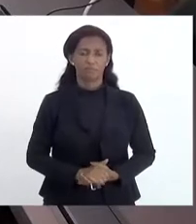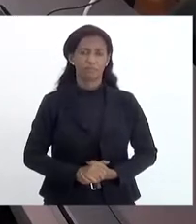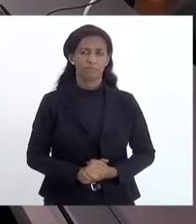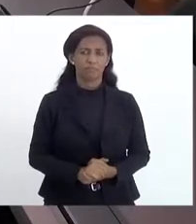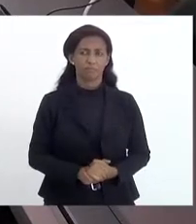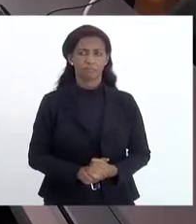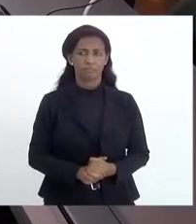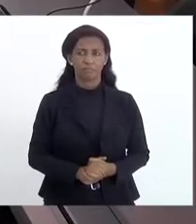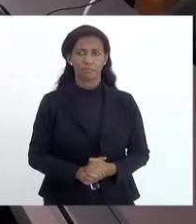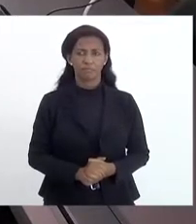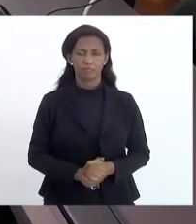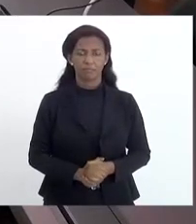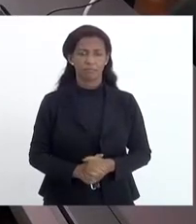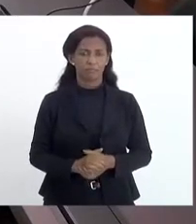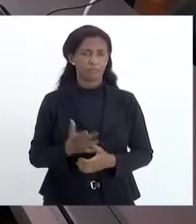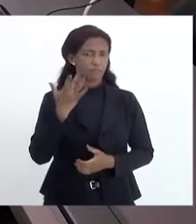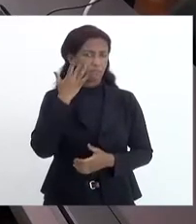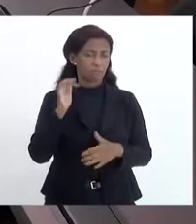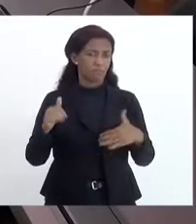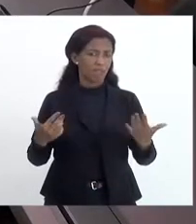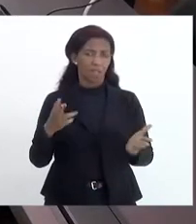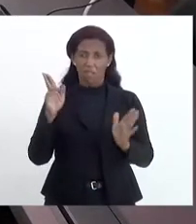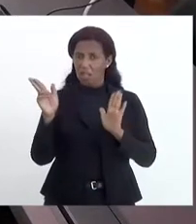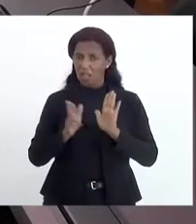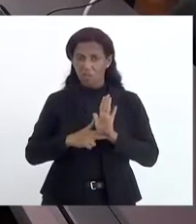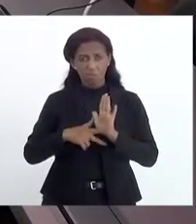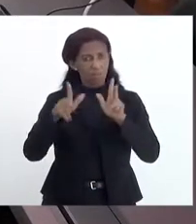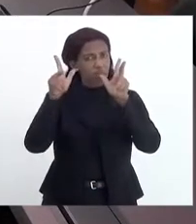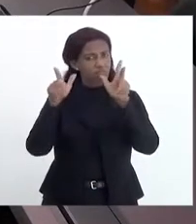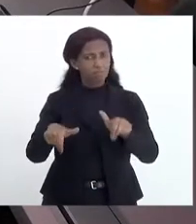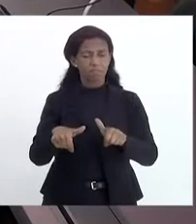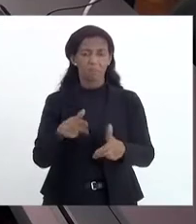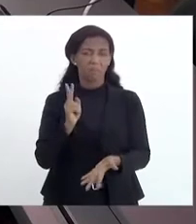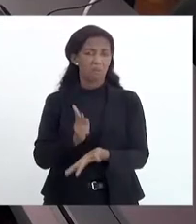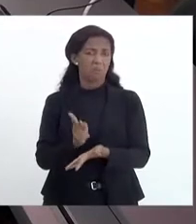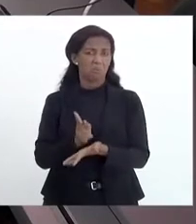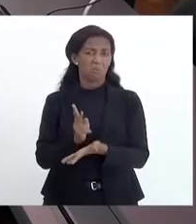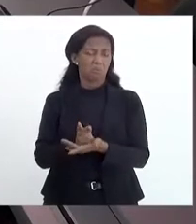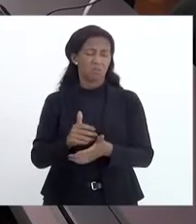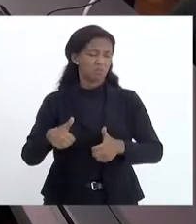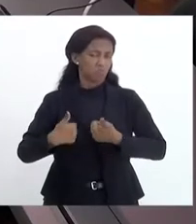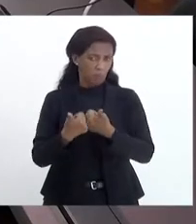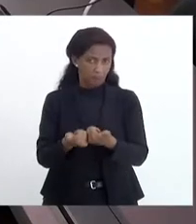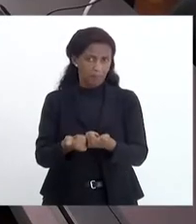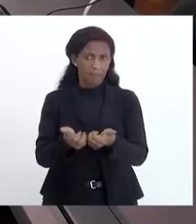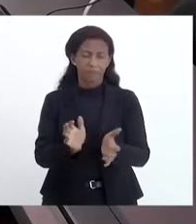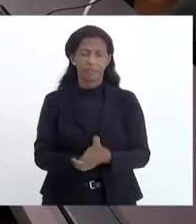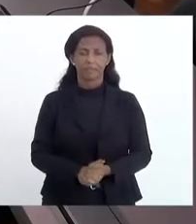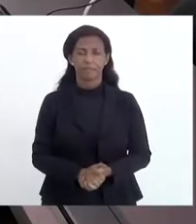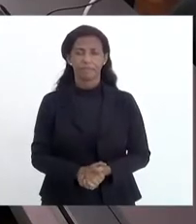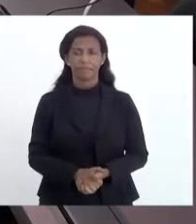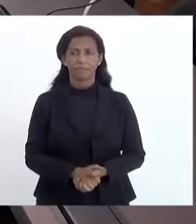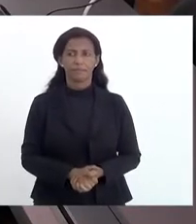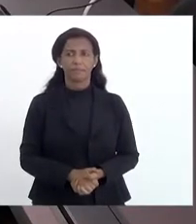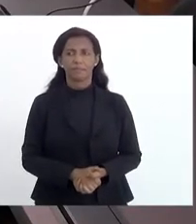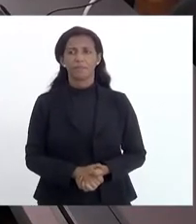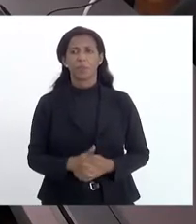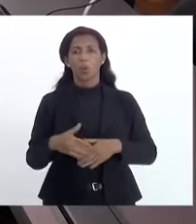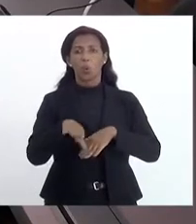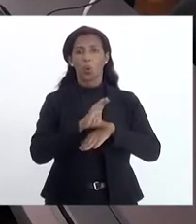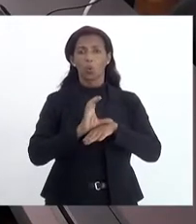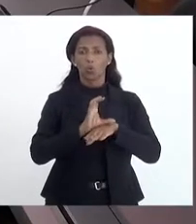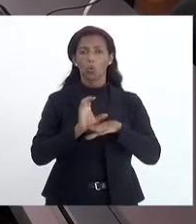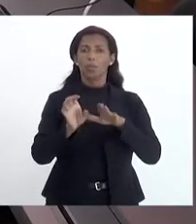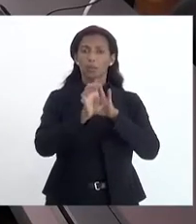emenda, eu acho que, enfim... Resultado é o mesmo. É isso que eu estou dizendo. Tudo bem. Acato. Então, constitucionalidade